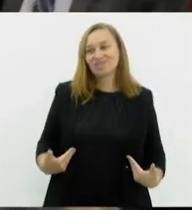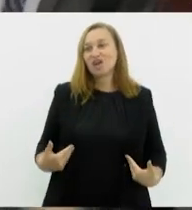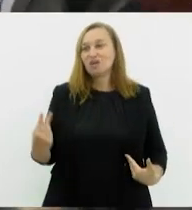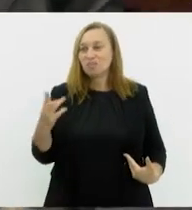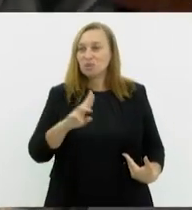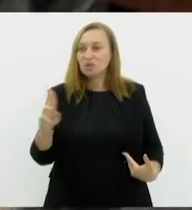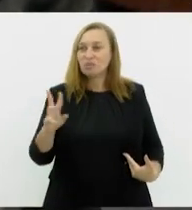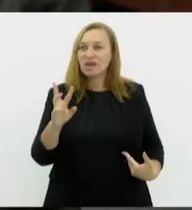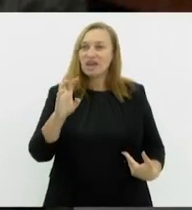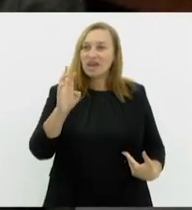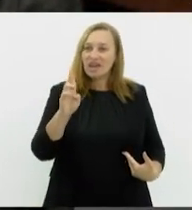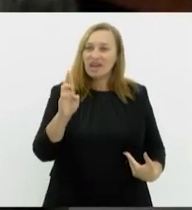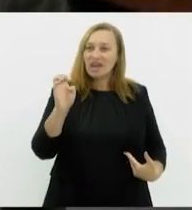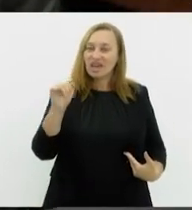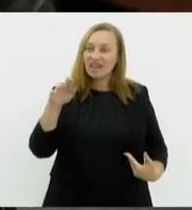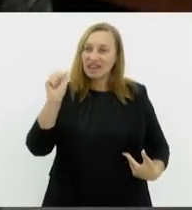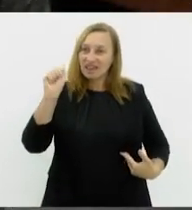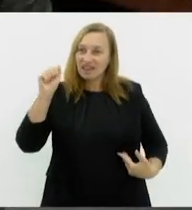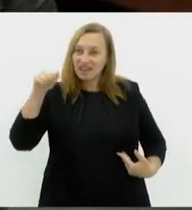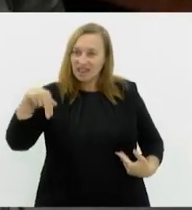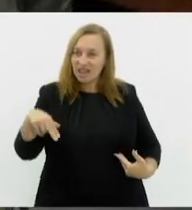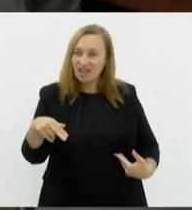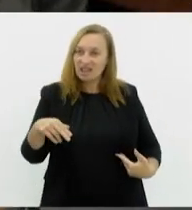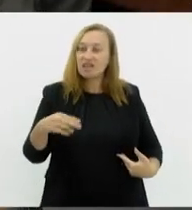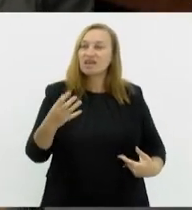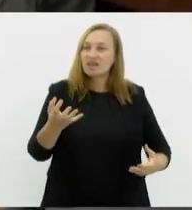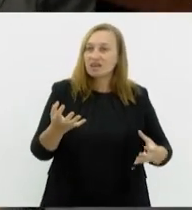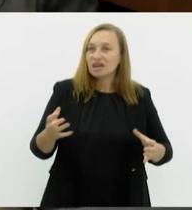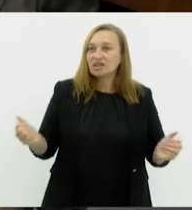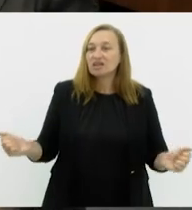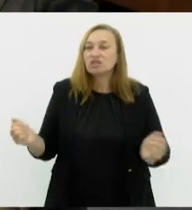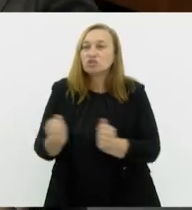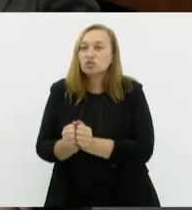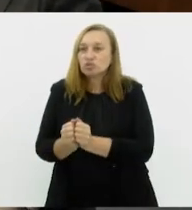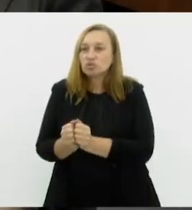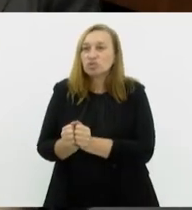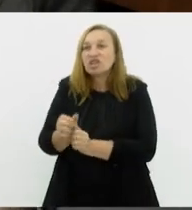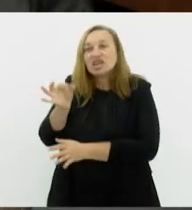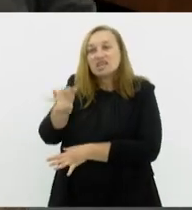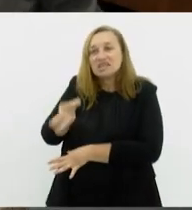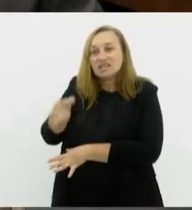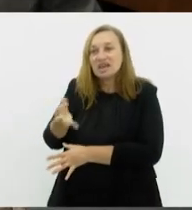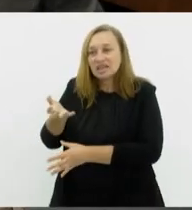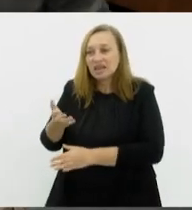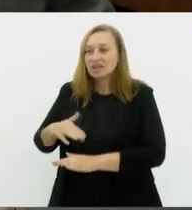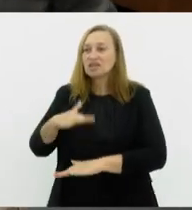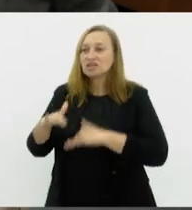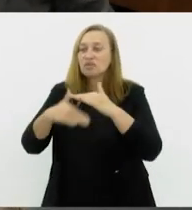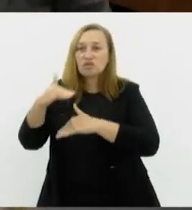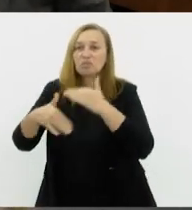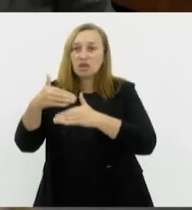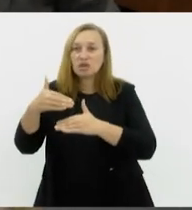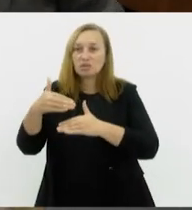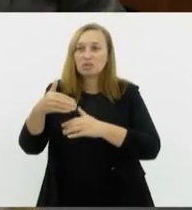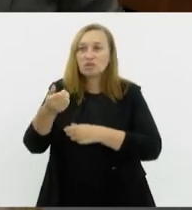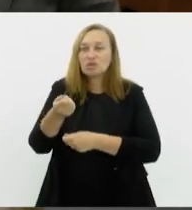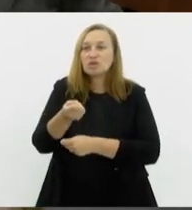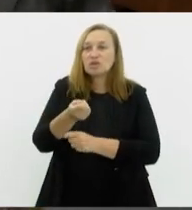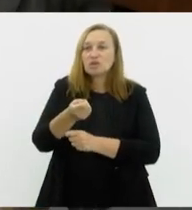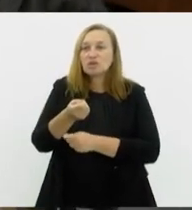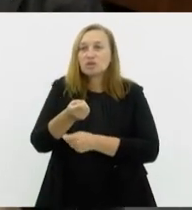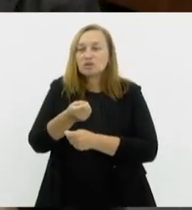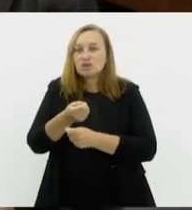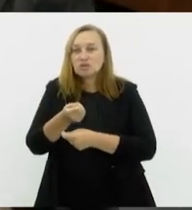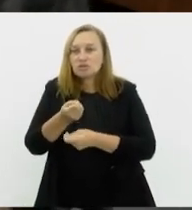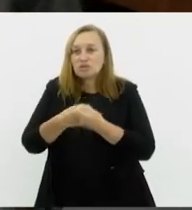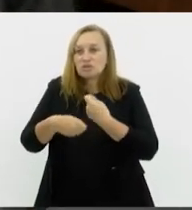é Renan Jordi e estou aqui para construir pontes com quem quer, de fato, desenvolvimento socioeconômico e para dar um inimigo a